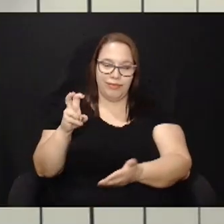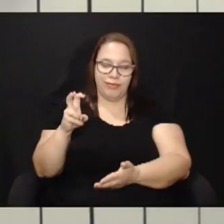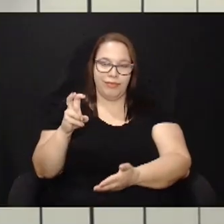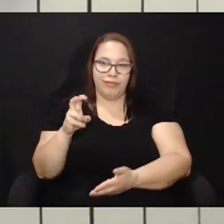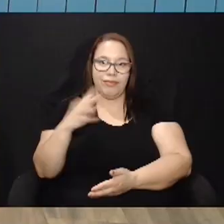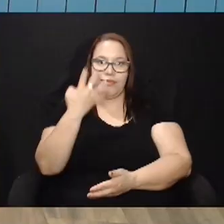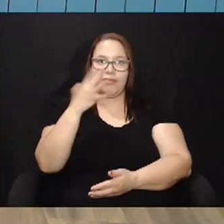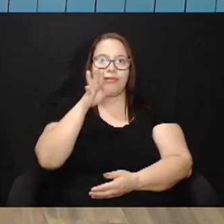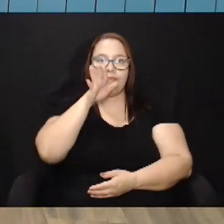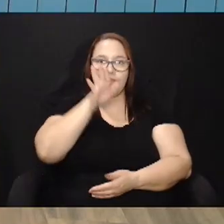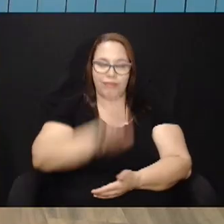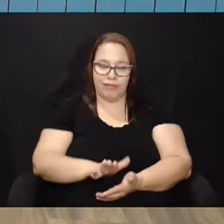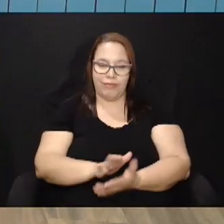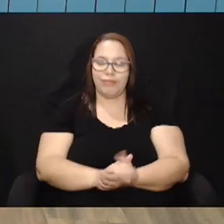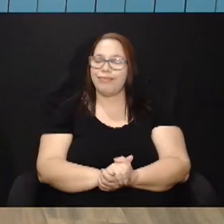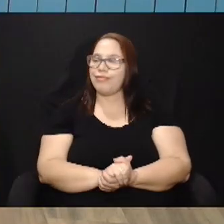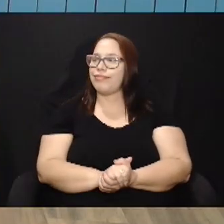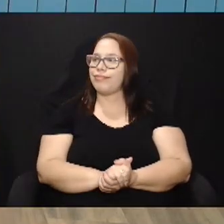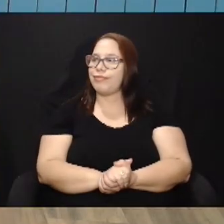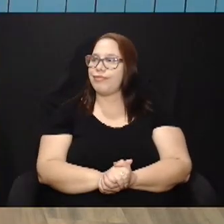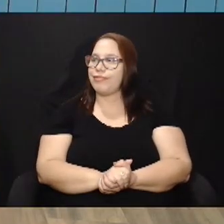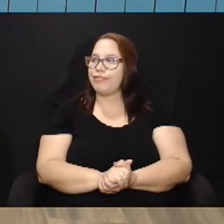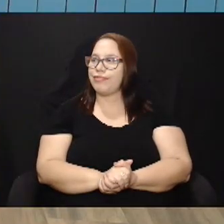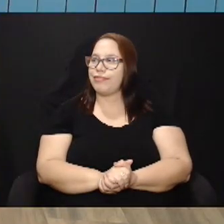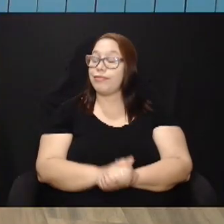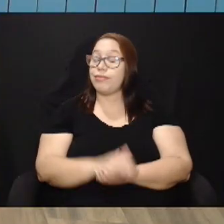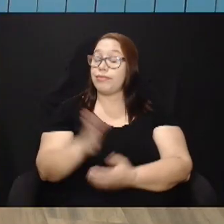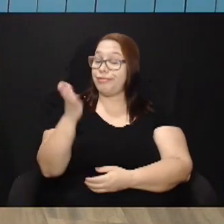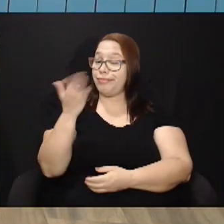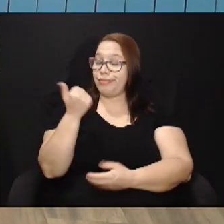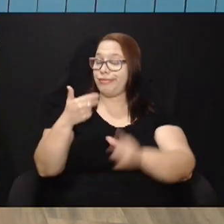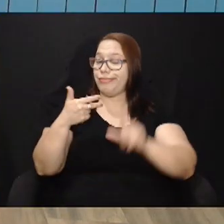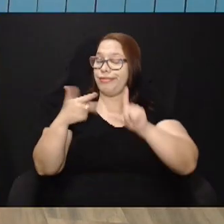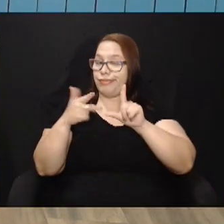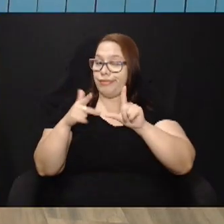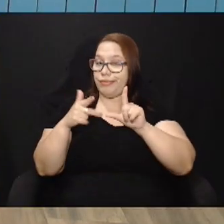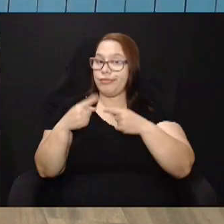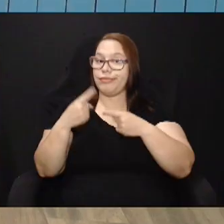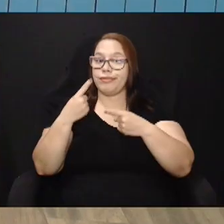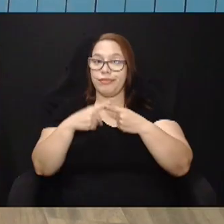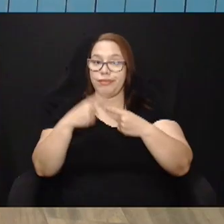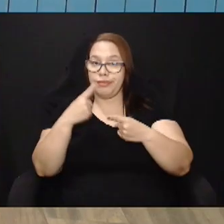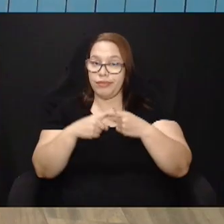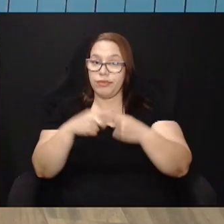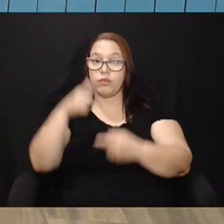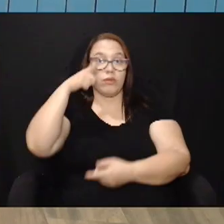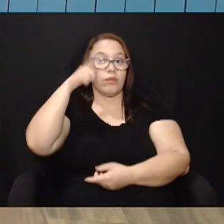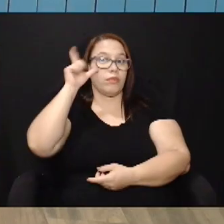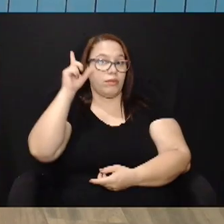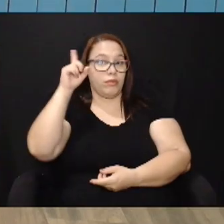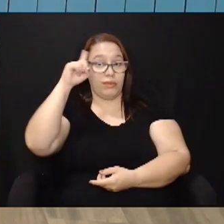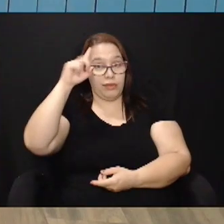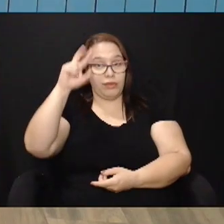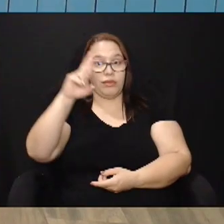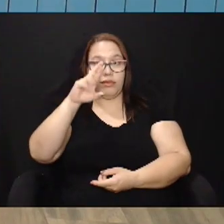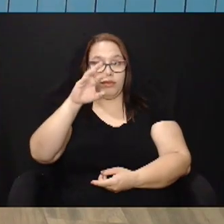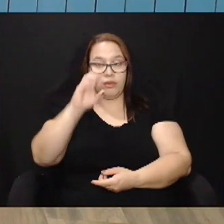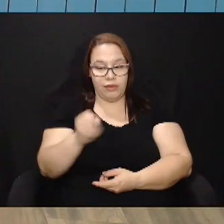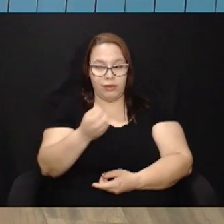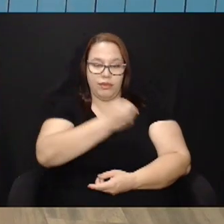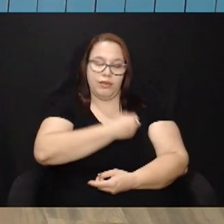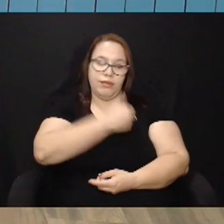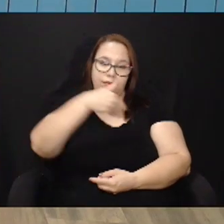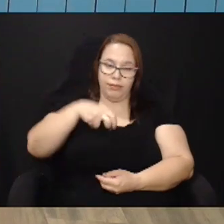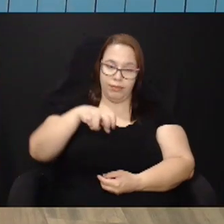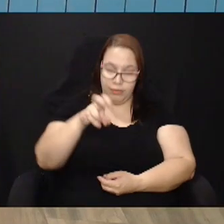da tarde. Vamos com as notícias do Legislativo, porque ontem foi dia da reunião ordinária de número